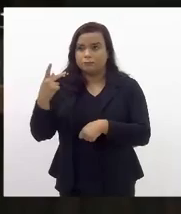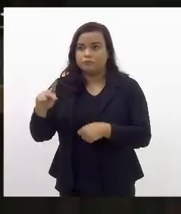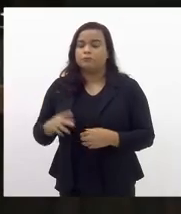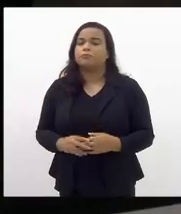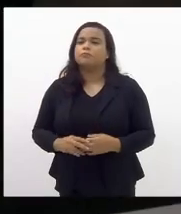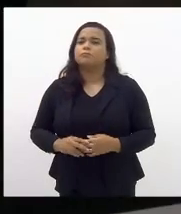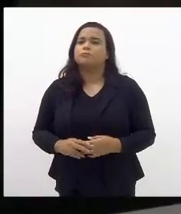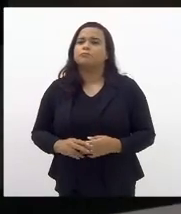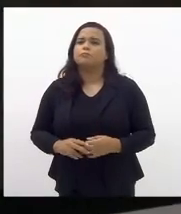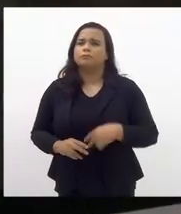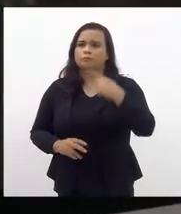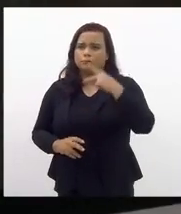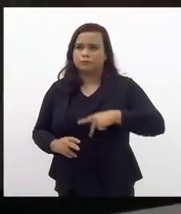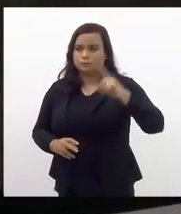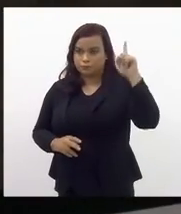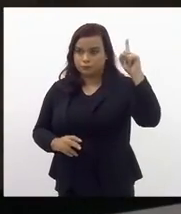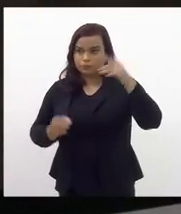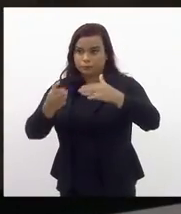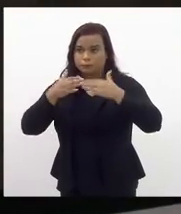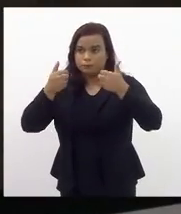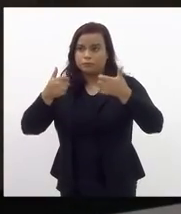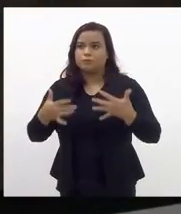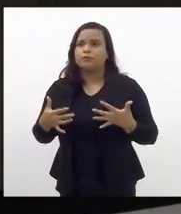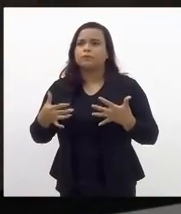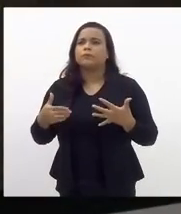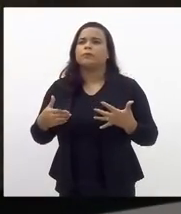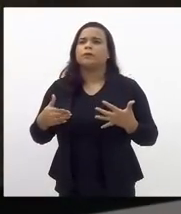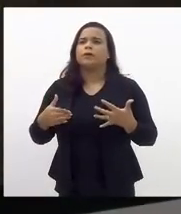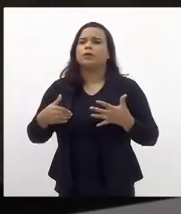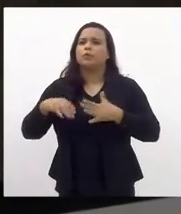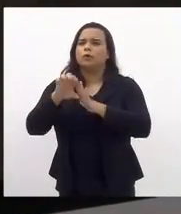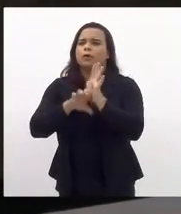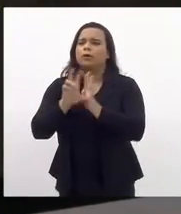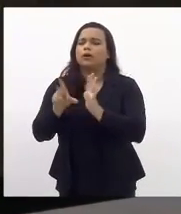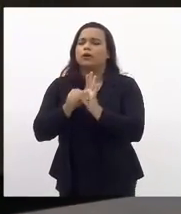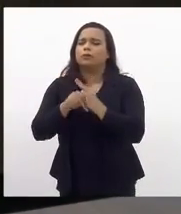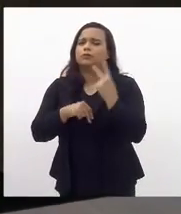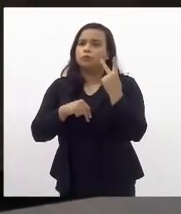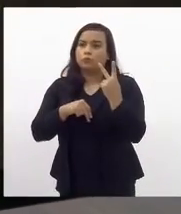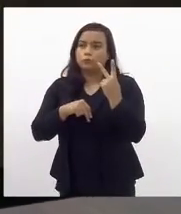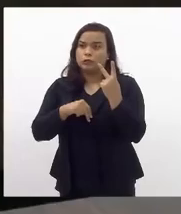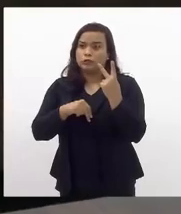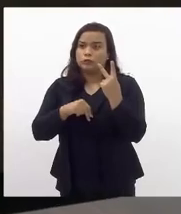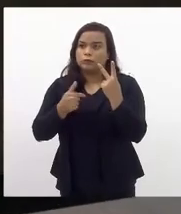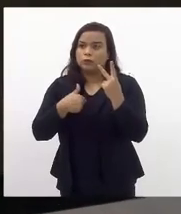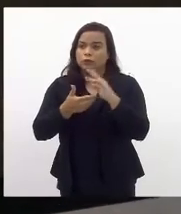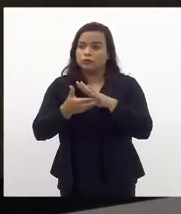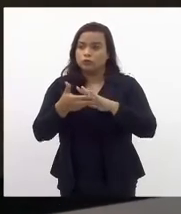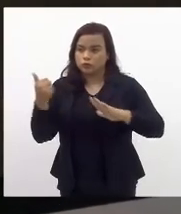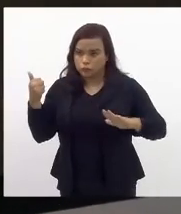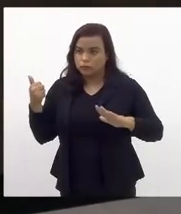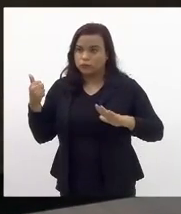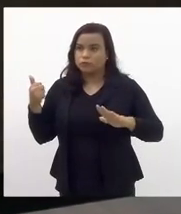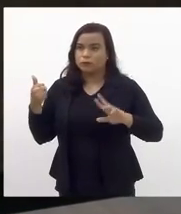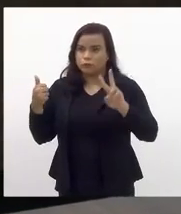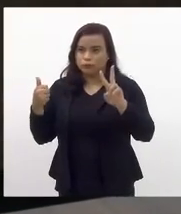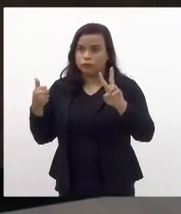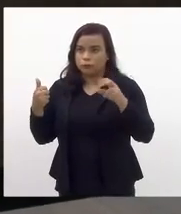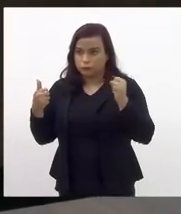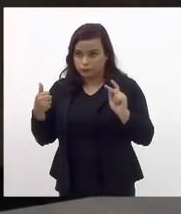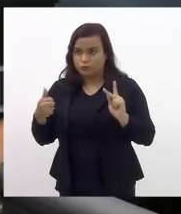Senhora Presidente, eu, só questão de ordem. Eu fiz duas emendas. Estou retirando as minhas duas